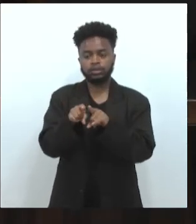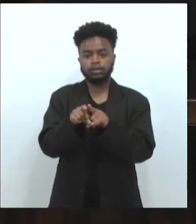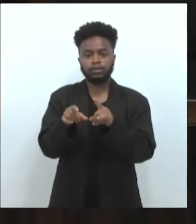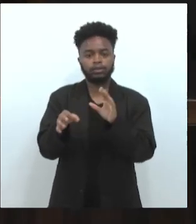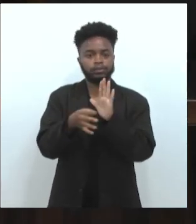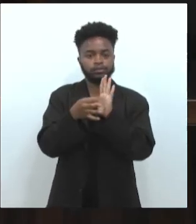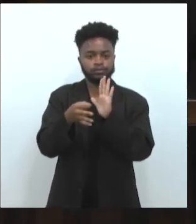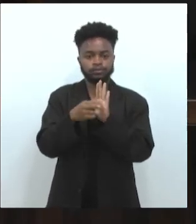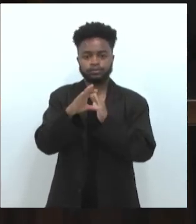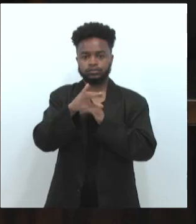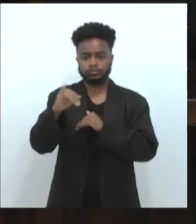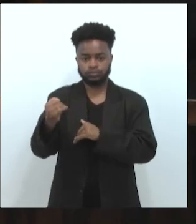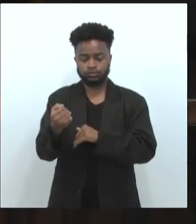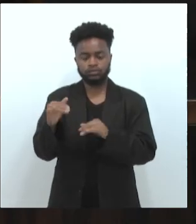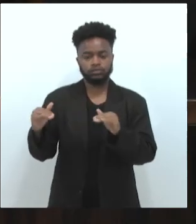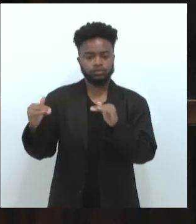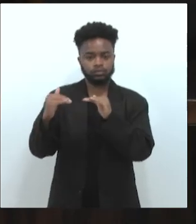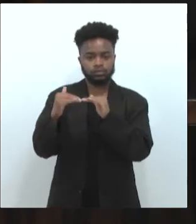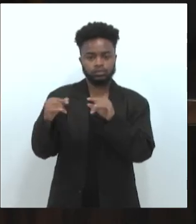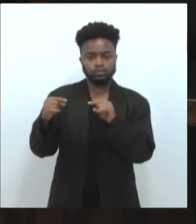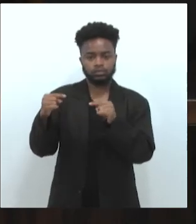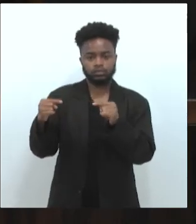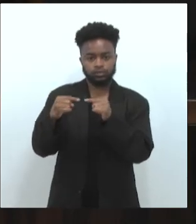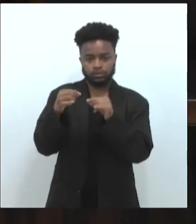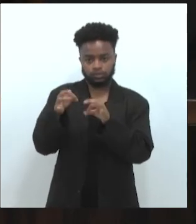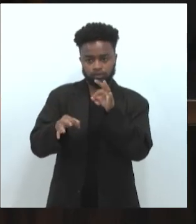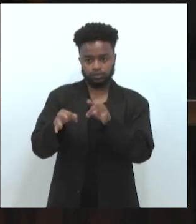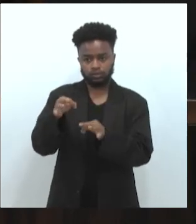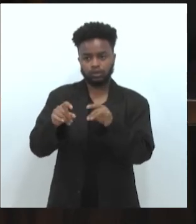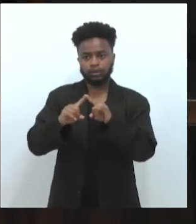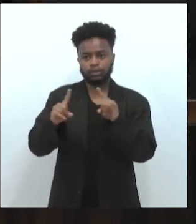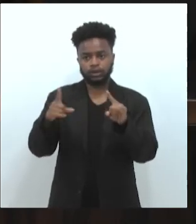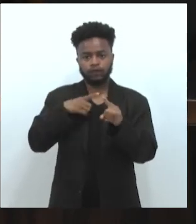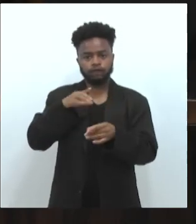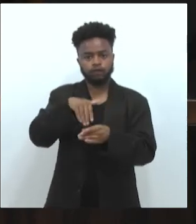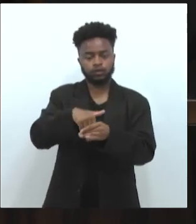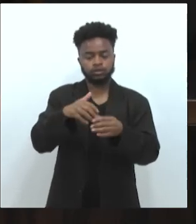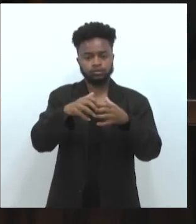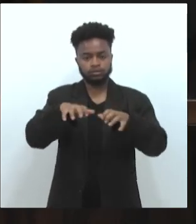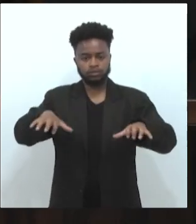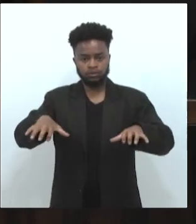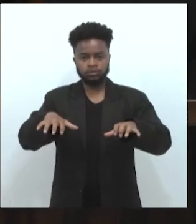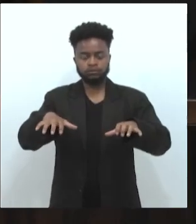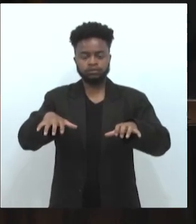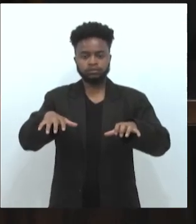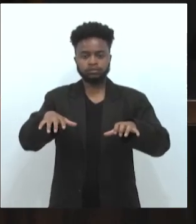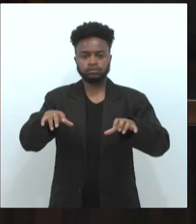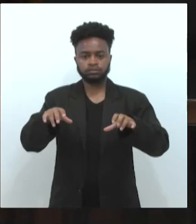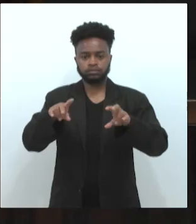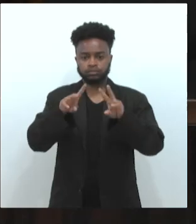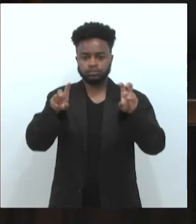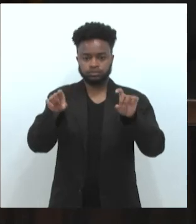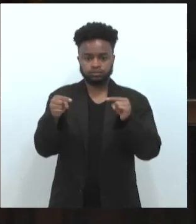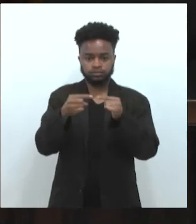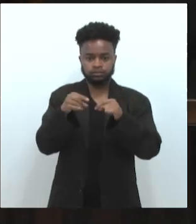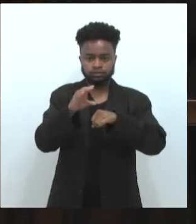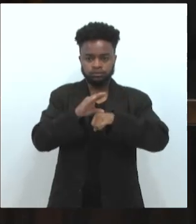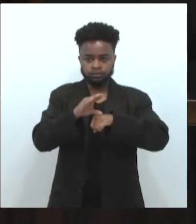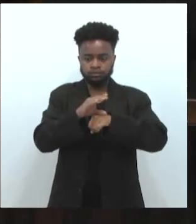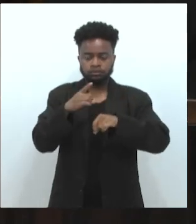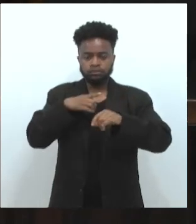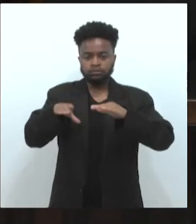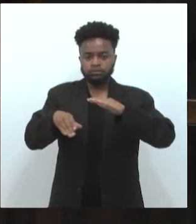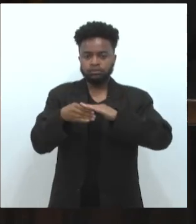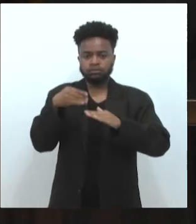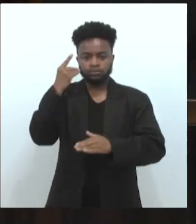em separado pela comissão pela constitucionalidade, com emendas do deputado doutor